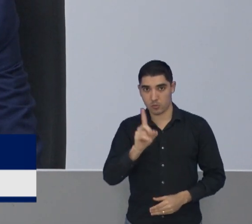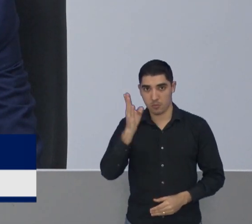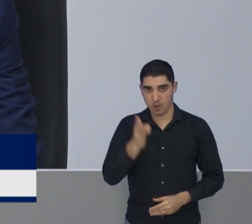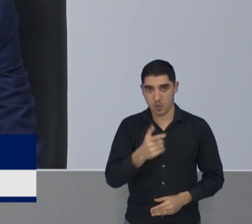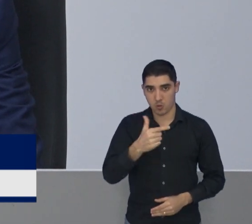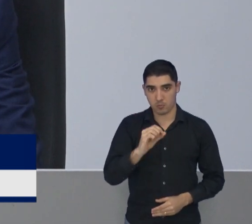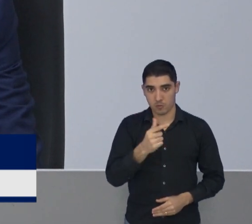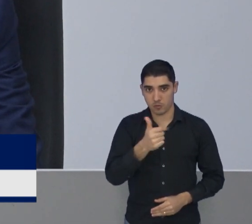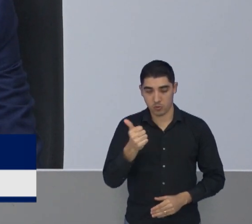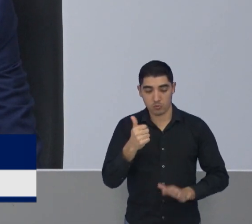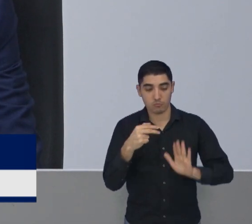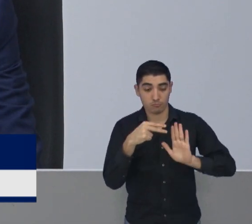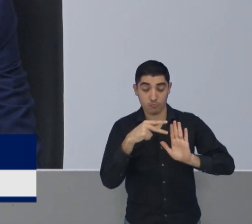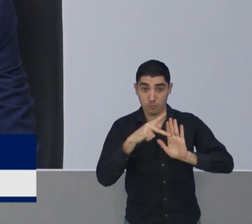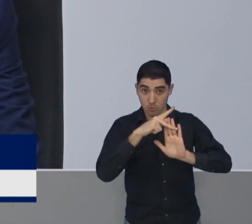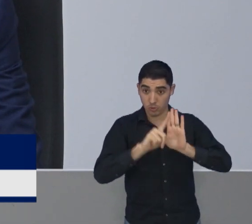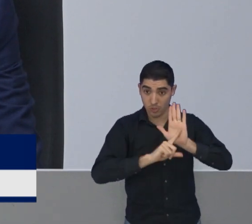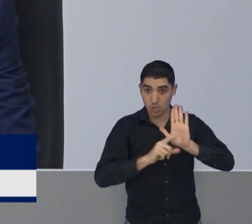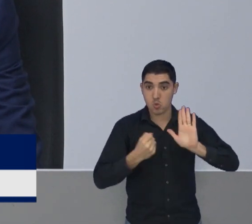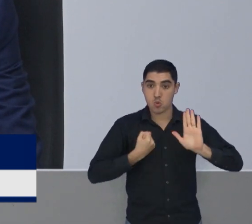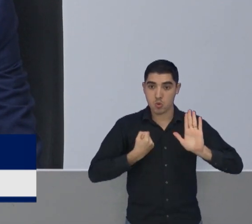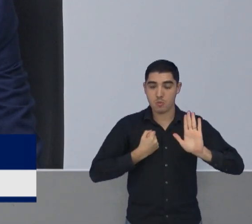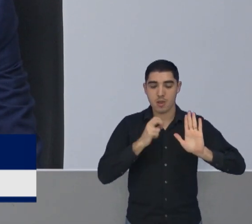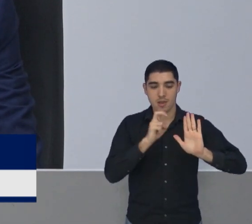109/51/2021, projeto de lei número